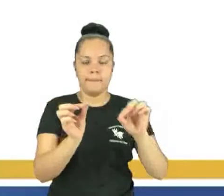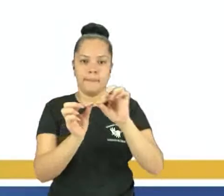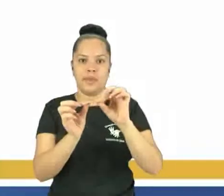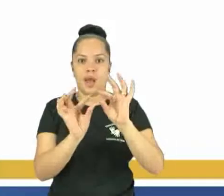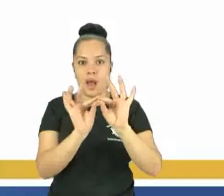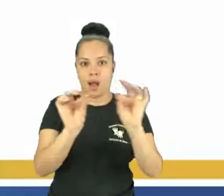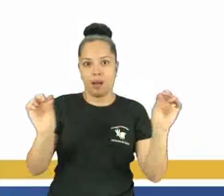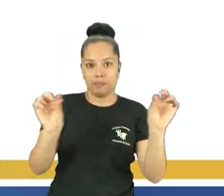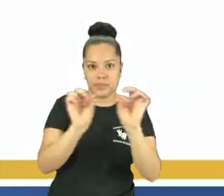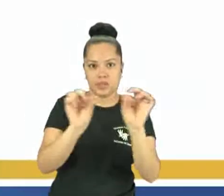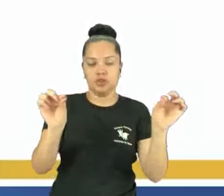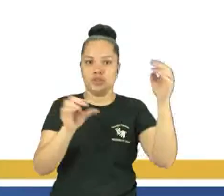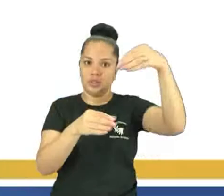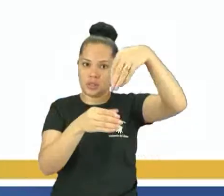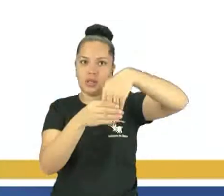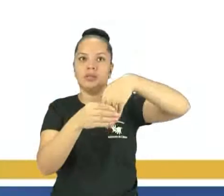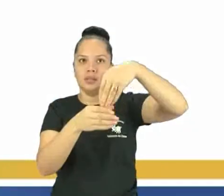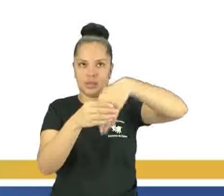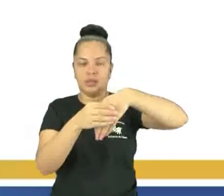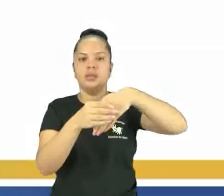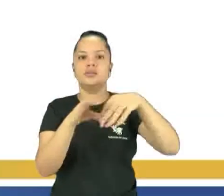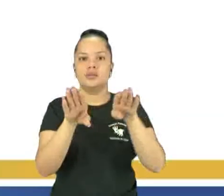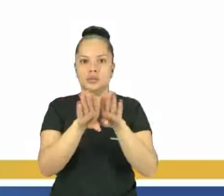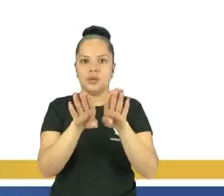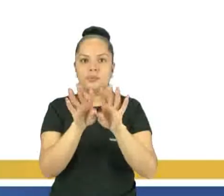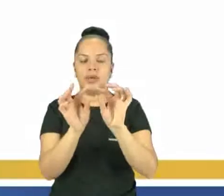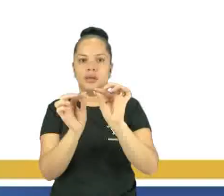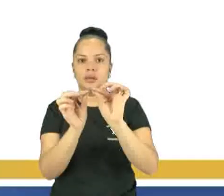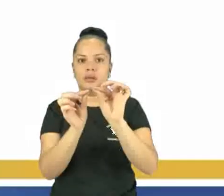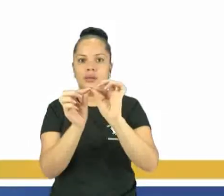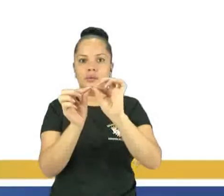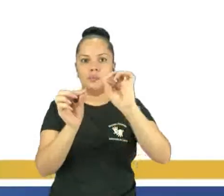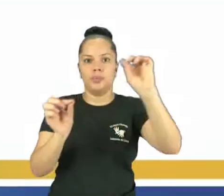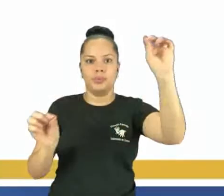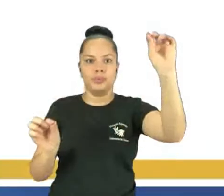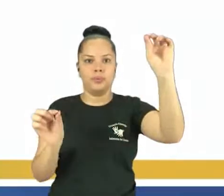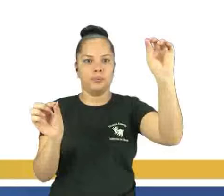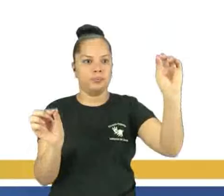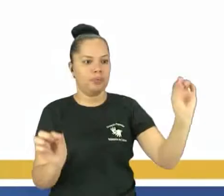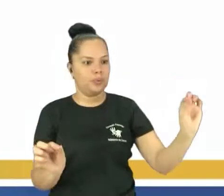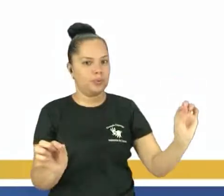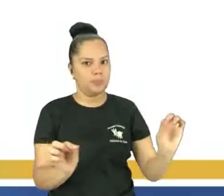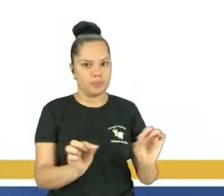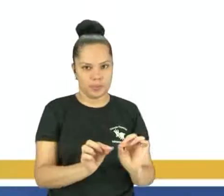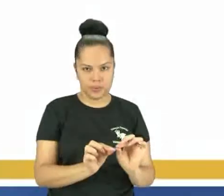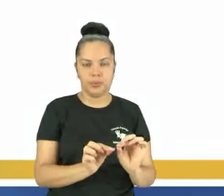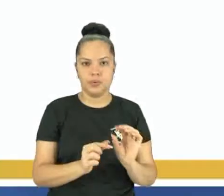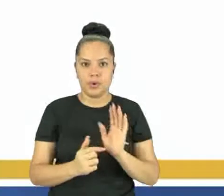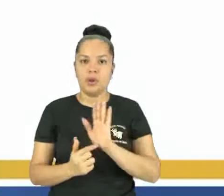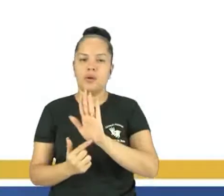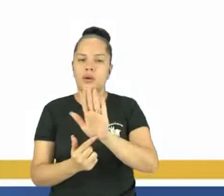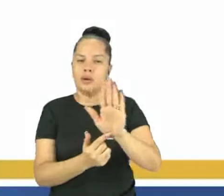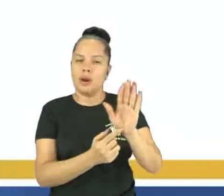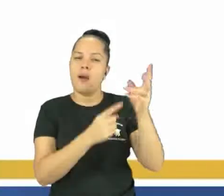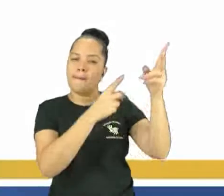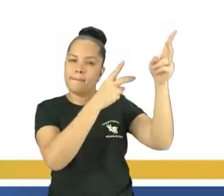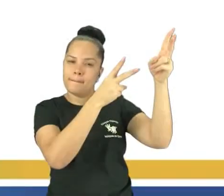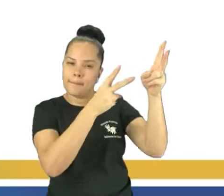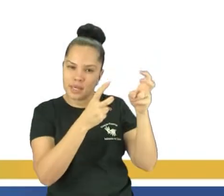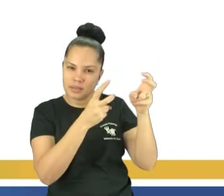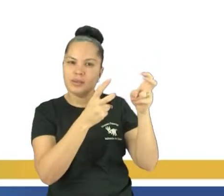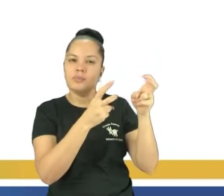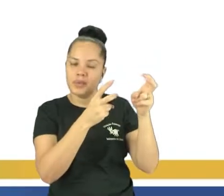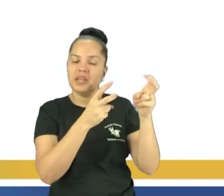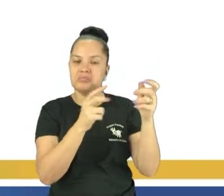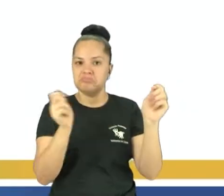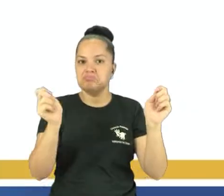Então, considerando as diagonais traçadas por apenas um dos vértices de um polígono, então é possível a gente perceber que elas formam um